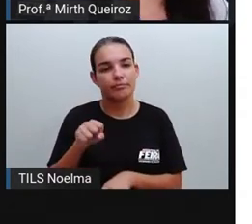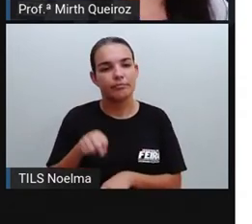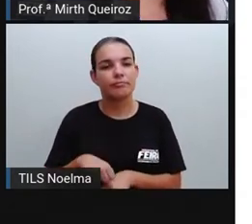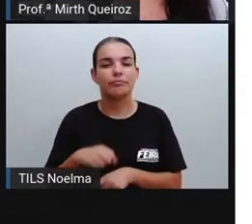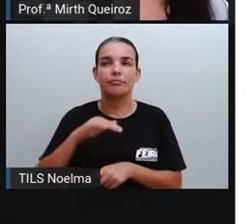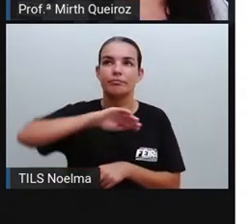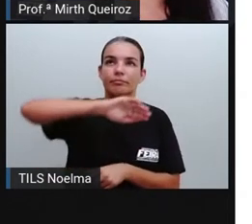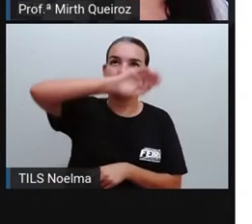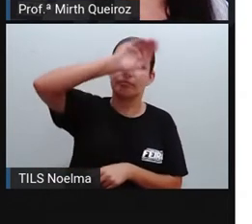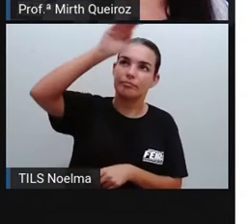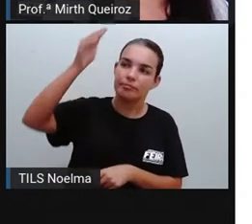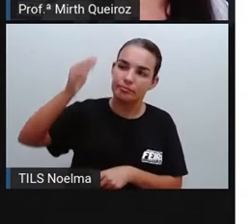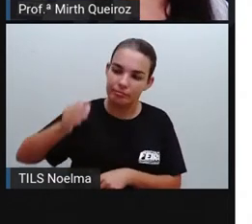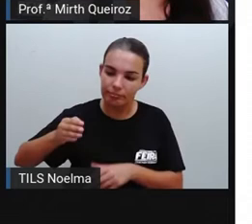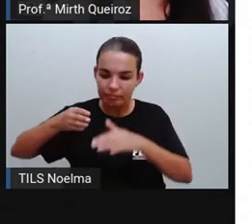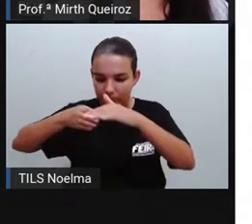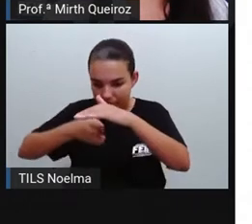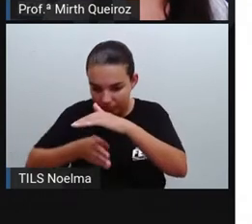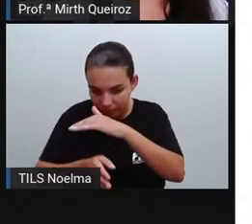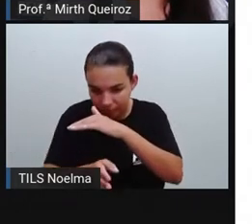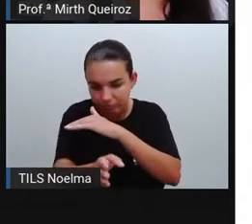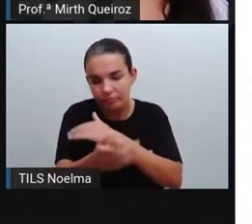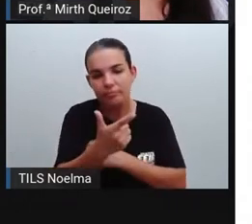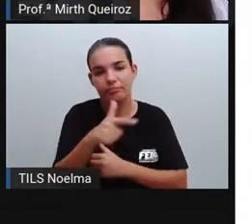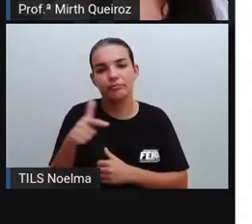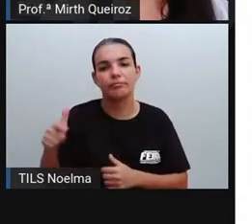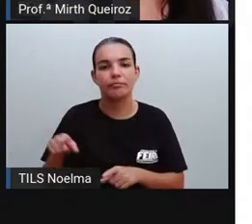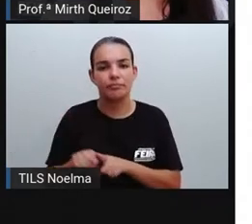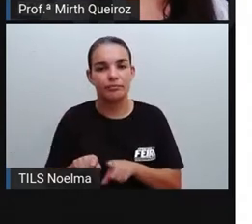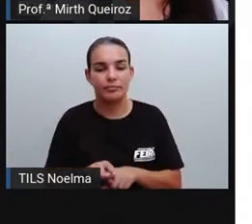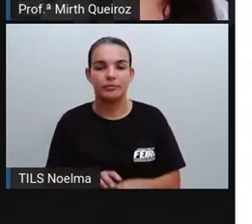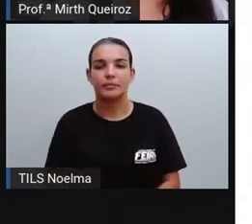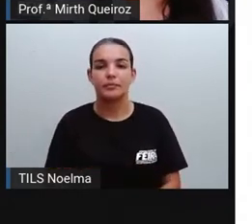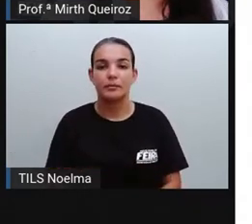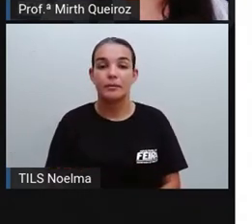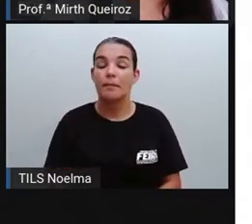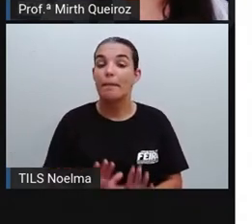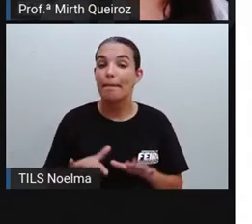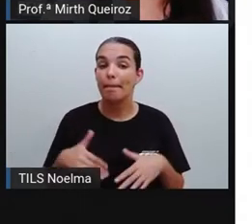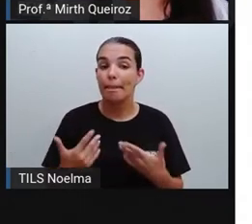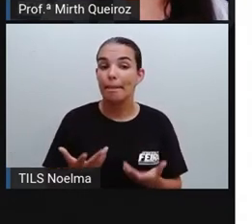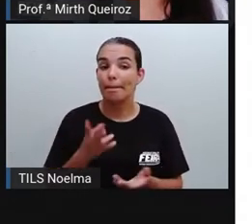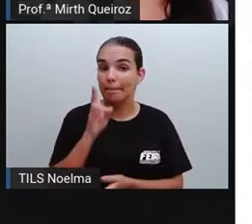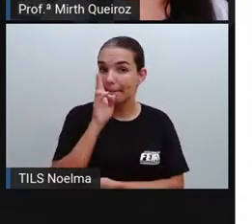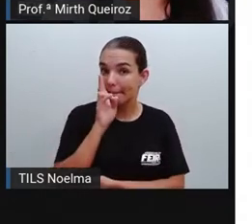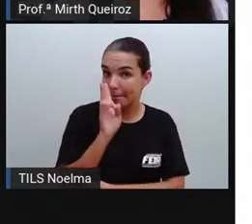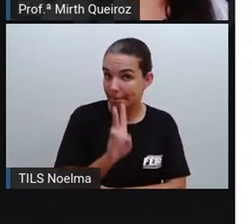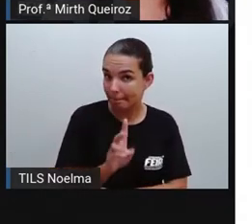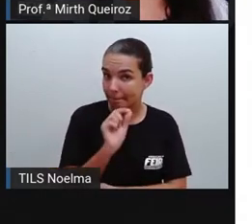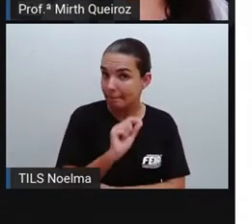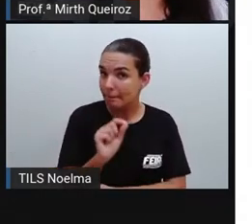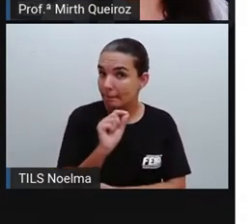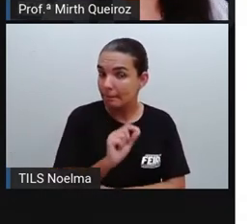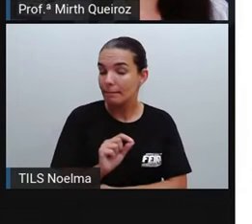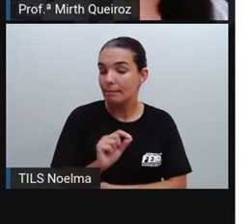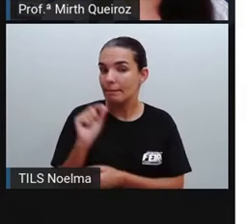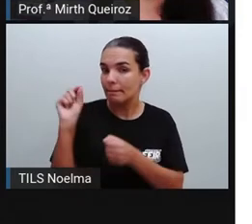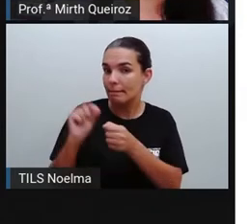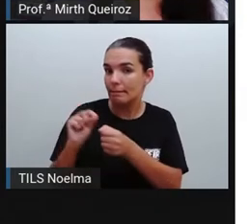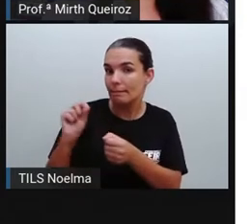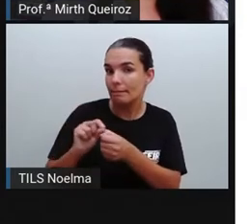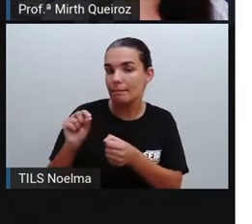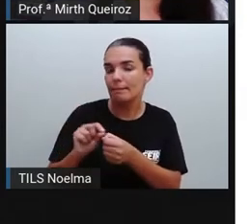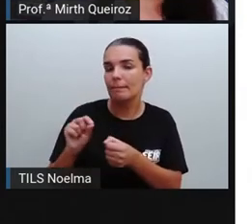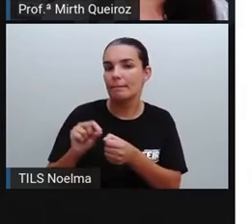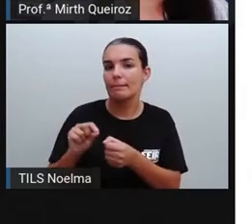túneis, dentre outros aí. Como vemos, a ação de humanizar a paisagem, ela é